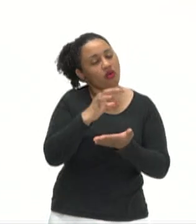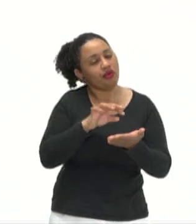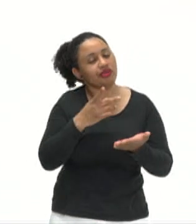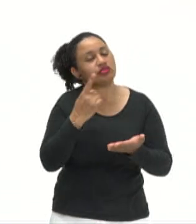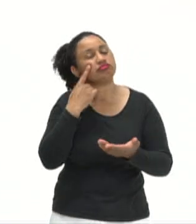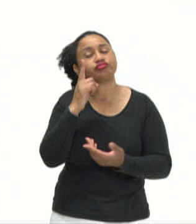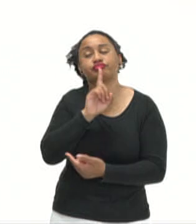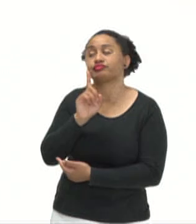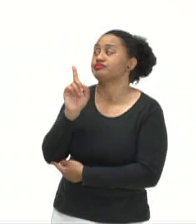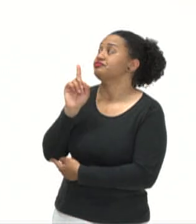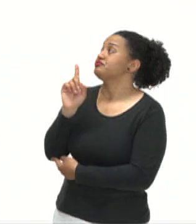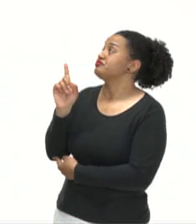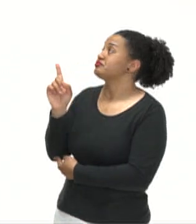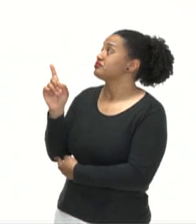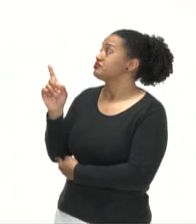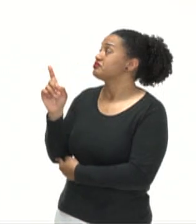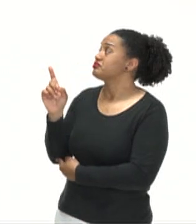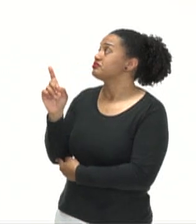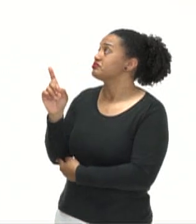A',